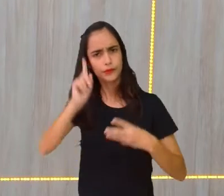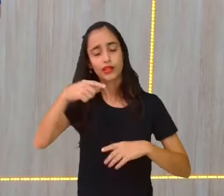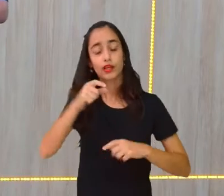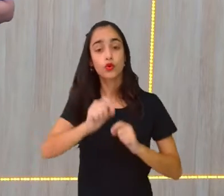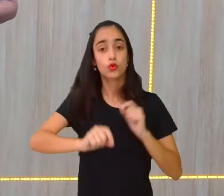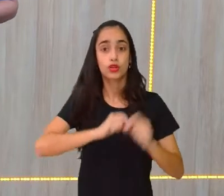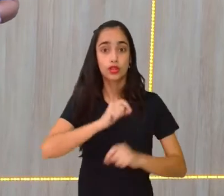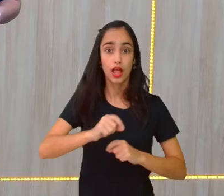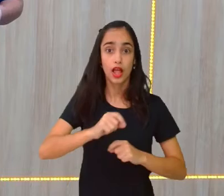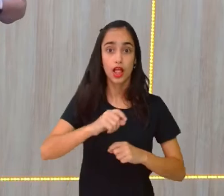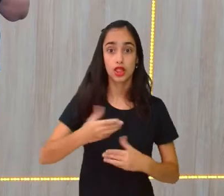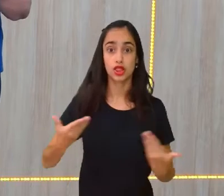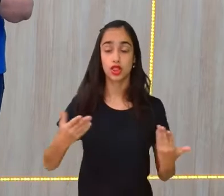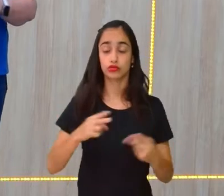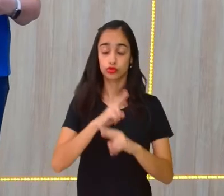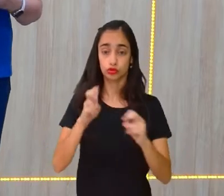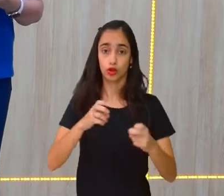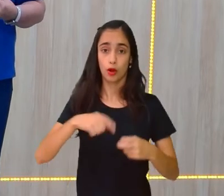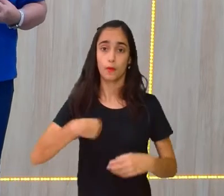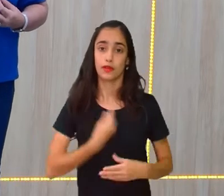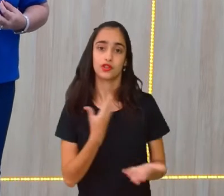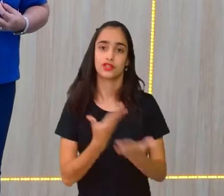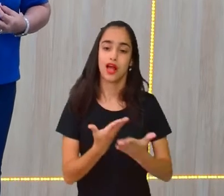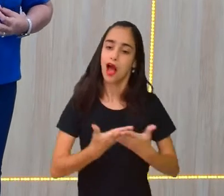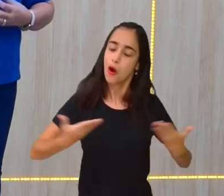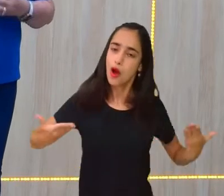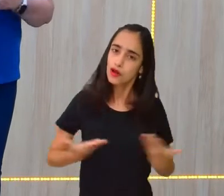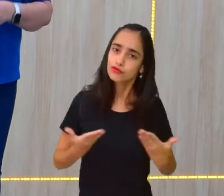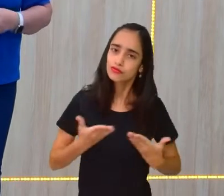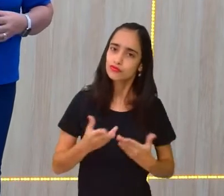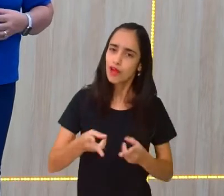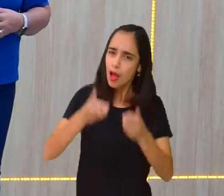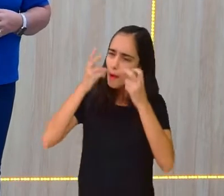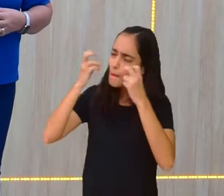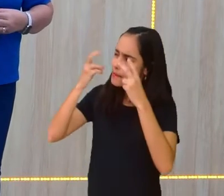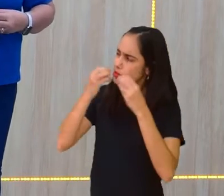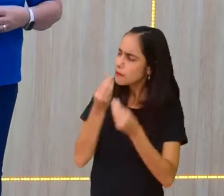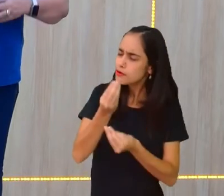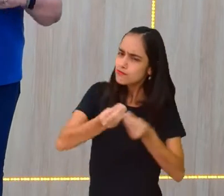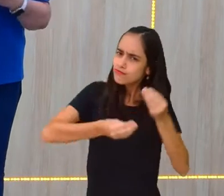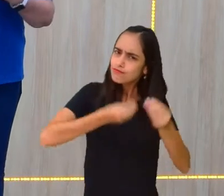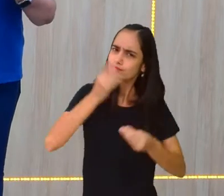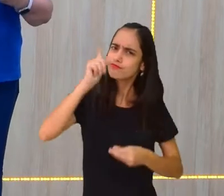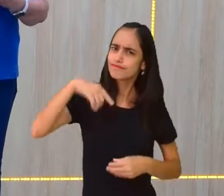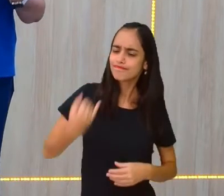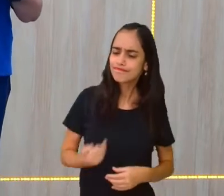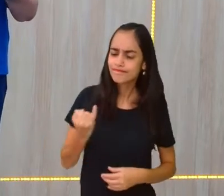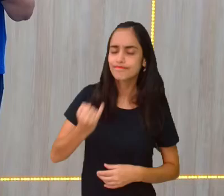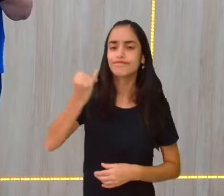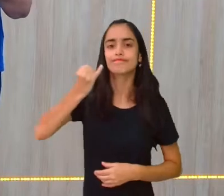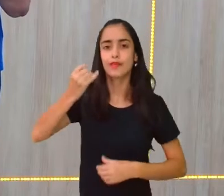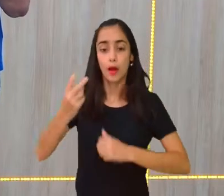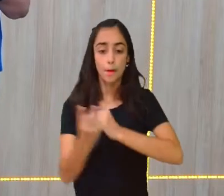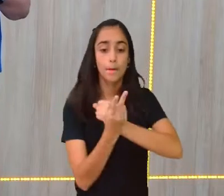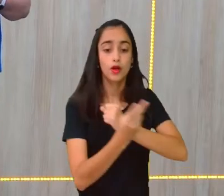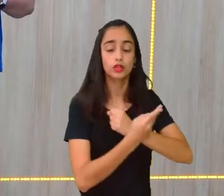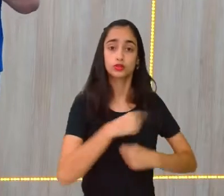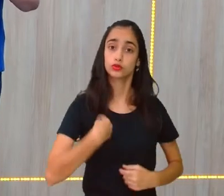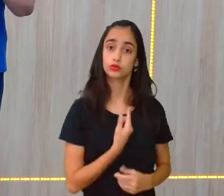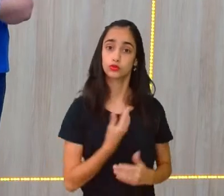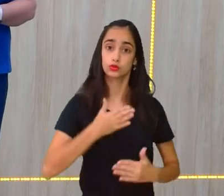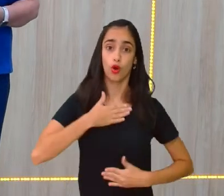nortear a nossa aula de hoje. E vejam como é importante a defesa do nosso corpo. Tão importante que a gente tenha um